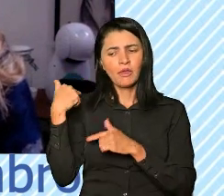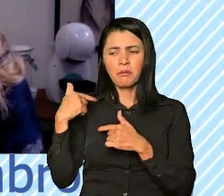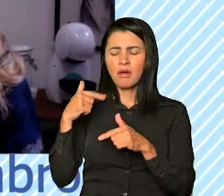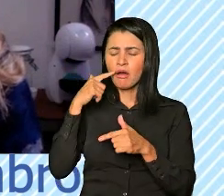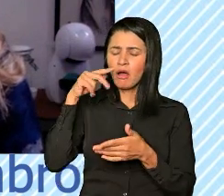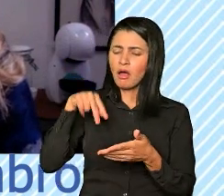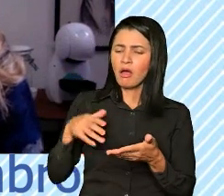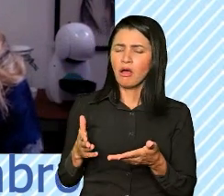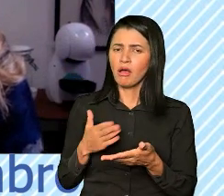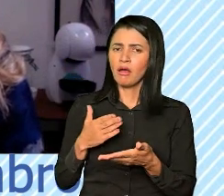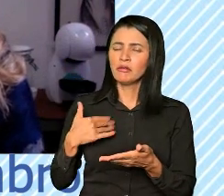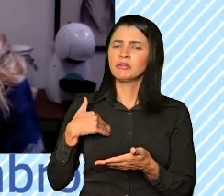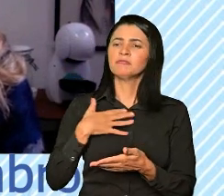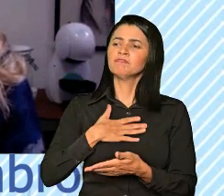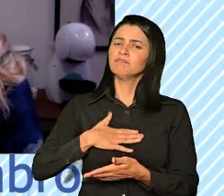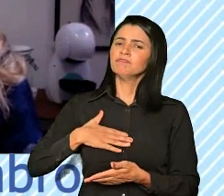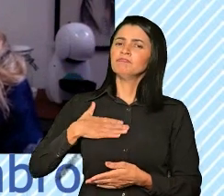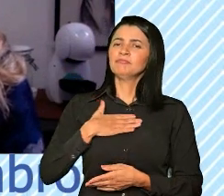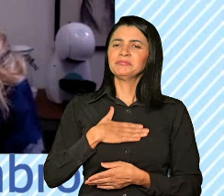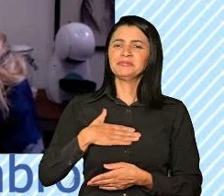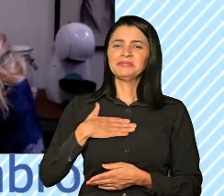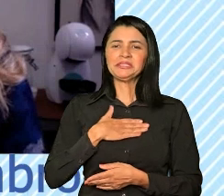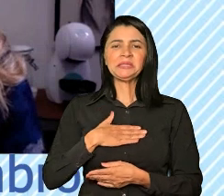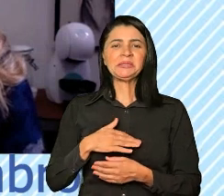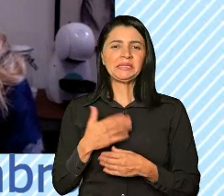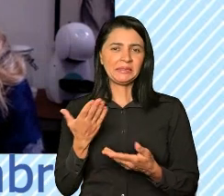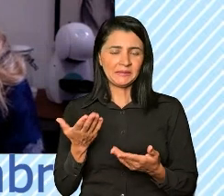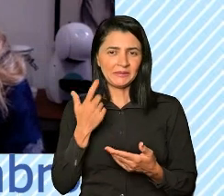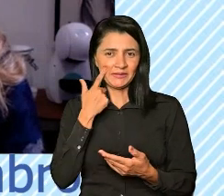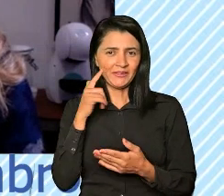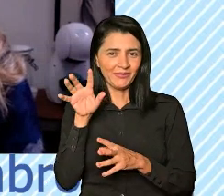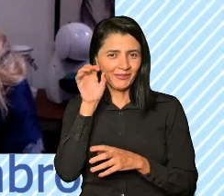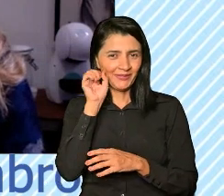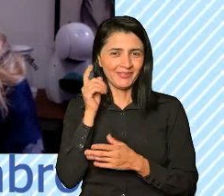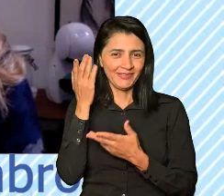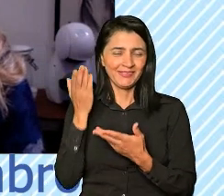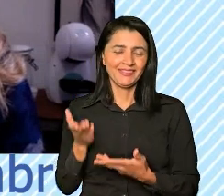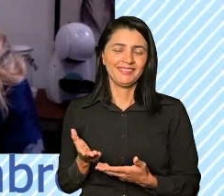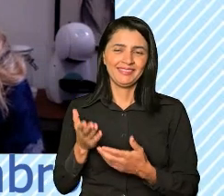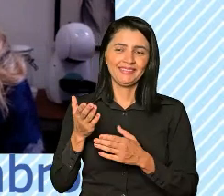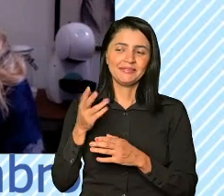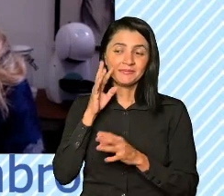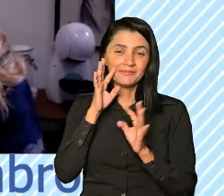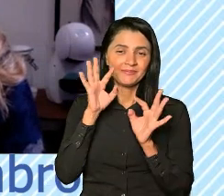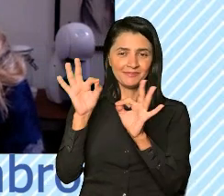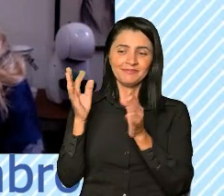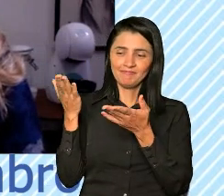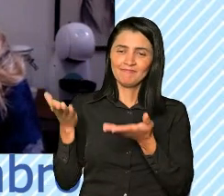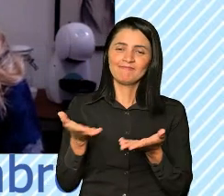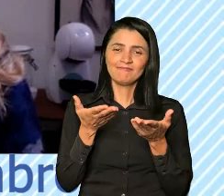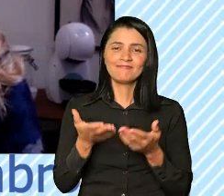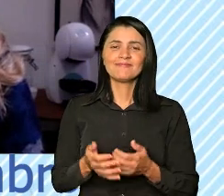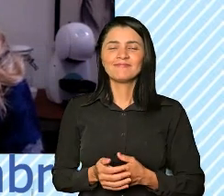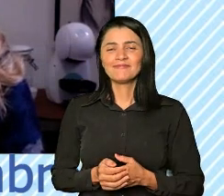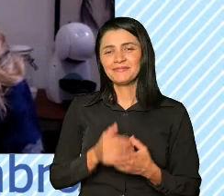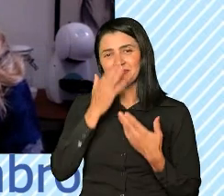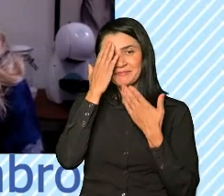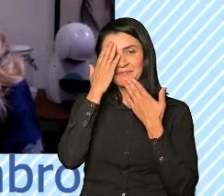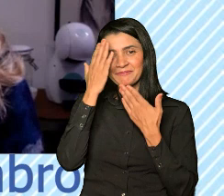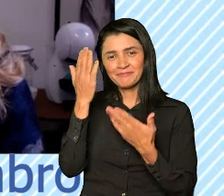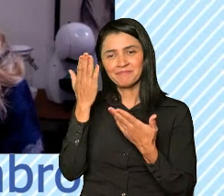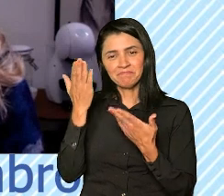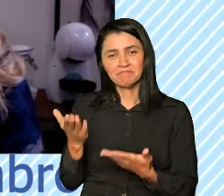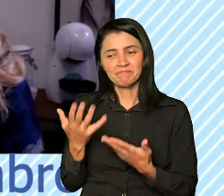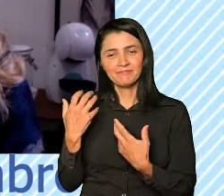dela, e vamos ouvi-la hoje. Nina, está com você a palavra. Muito obrigada por